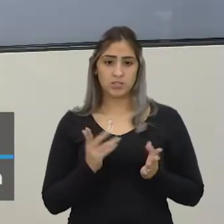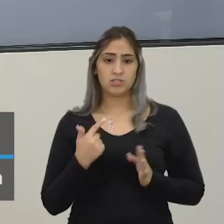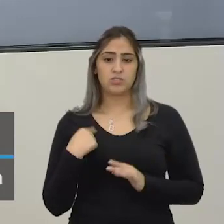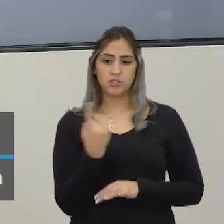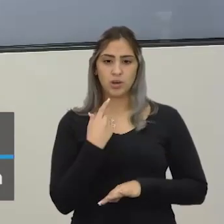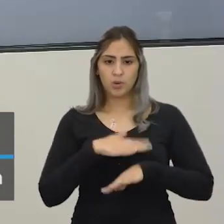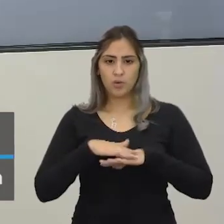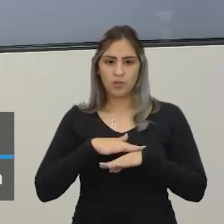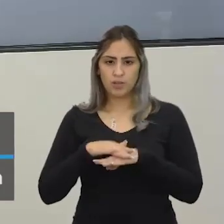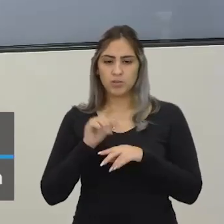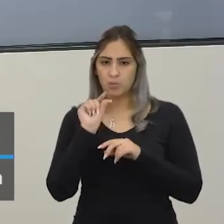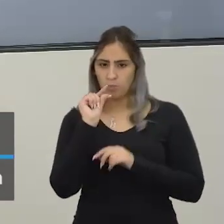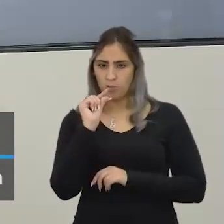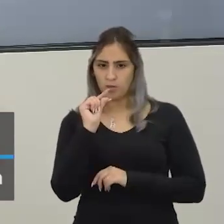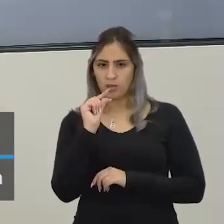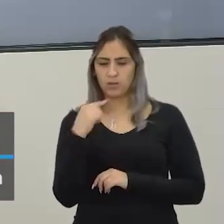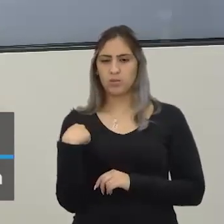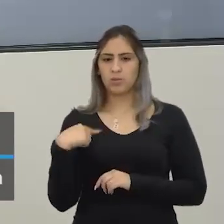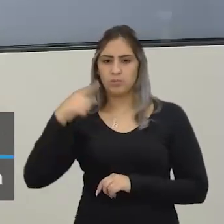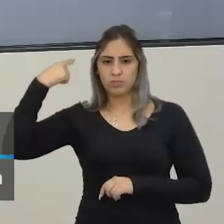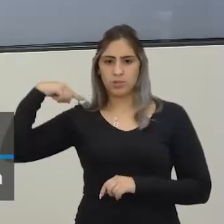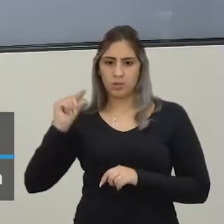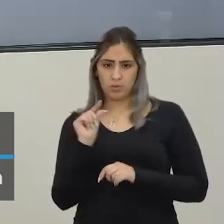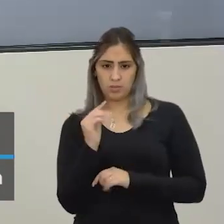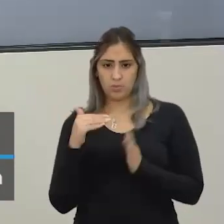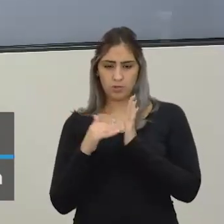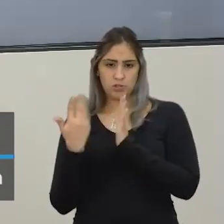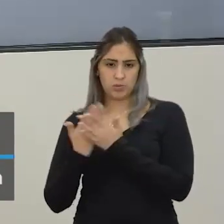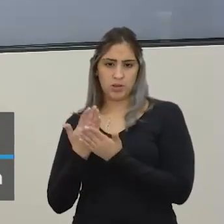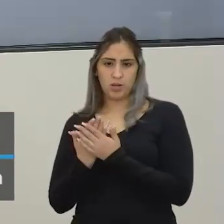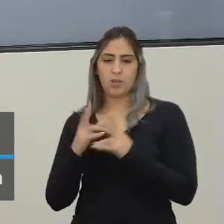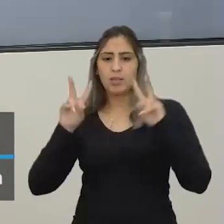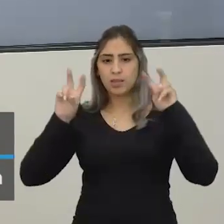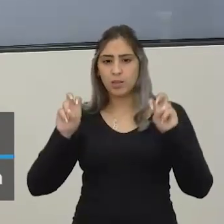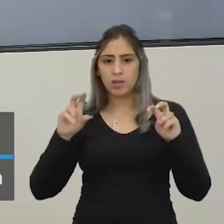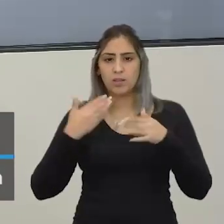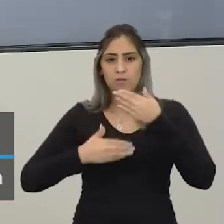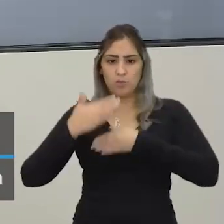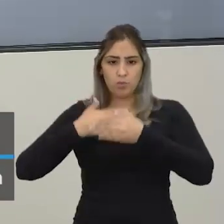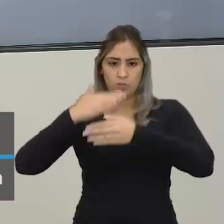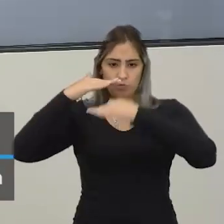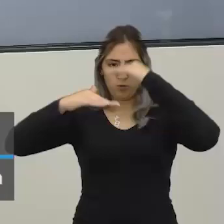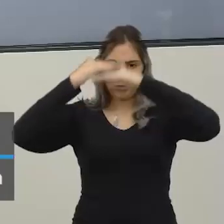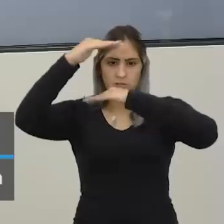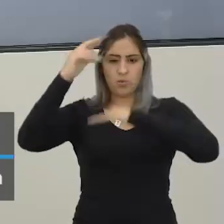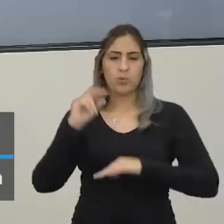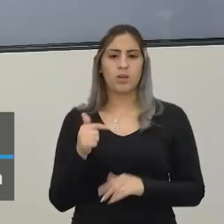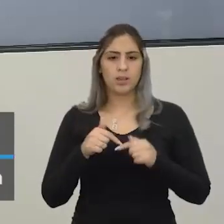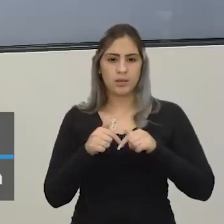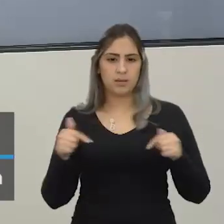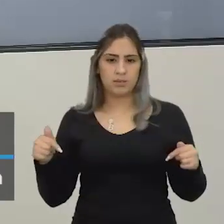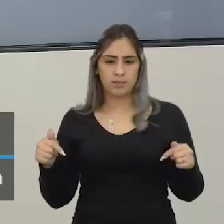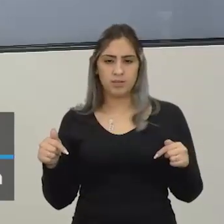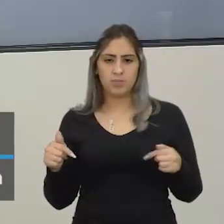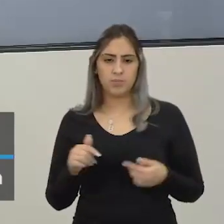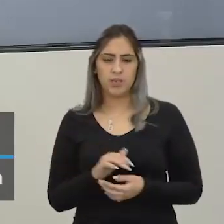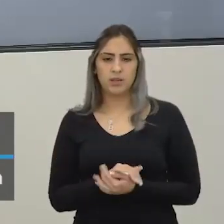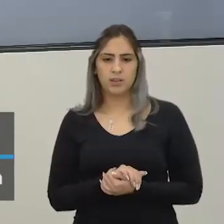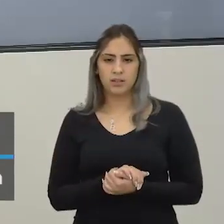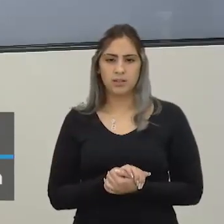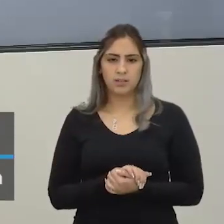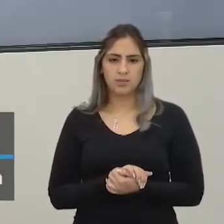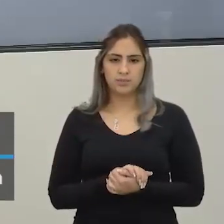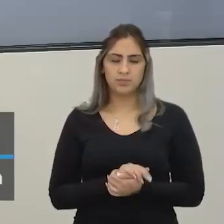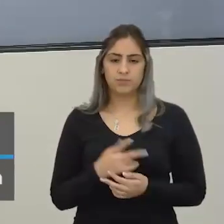pouquinho, né, Giba, na nossa última aula, a respeito aí da teoria da evolução química, né, que a gente ressaltou uns aspectos